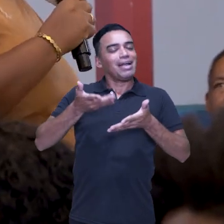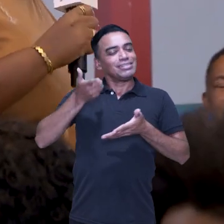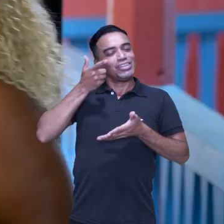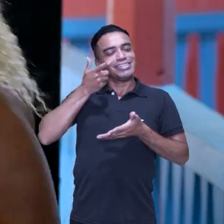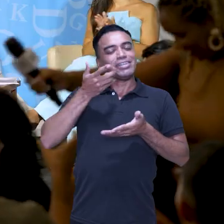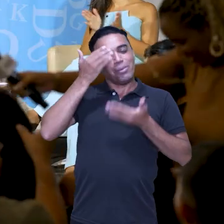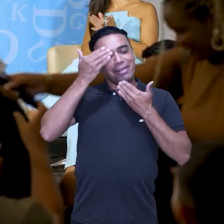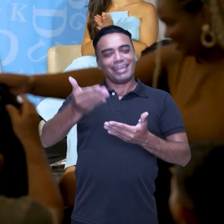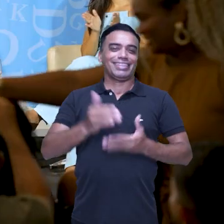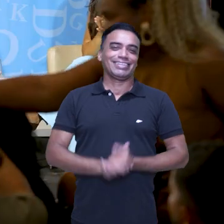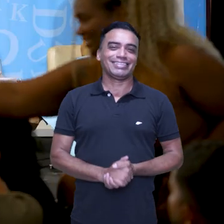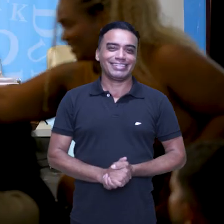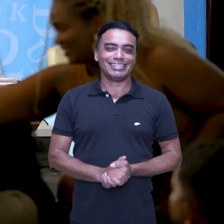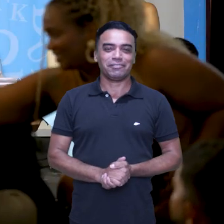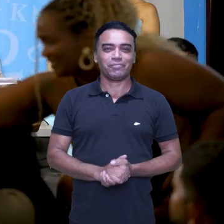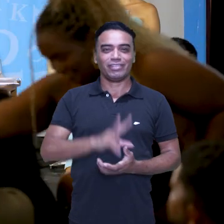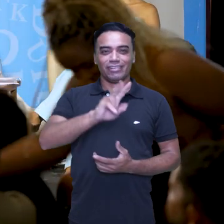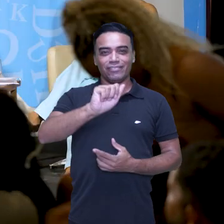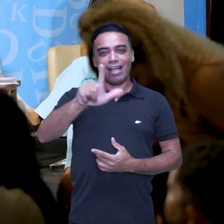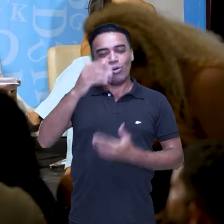Obrigada, gente. Obrigada, Val.